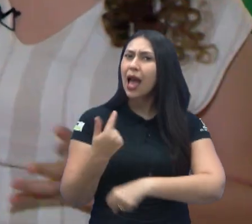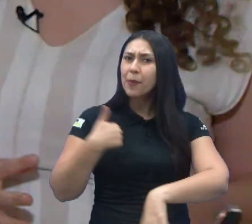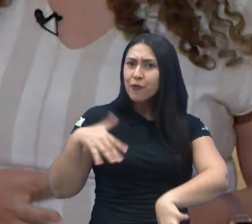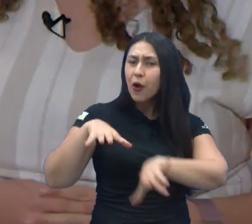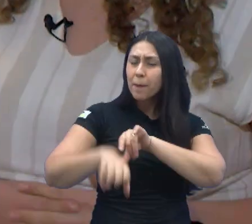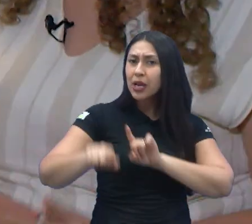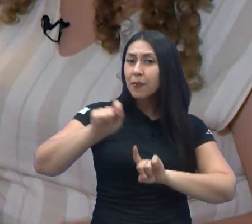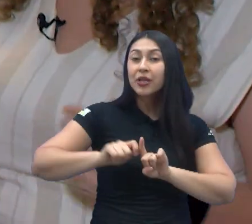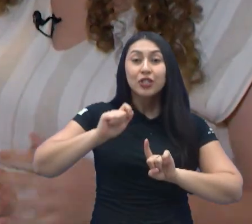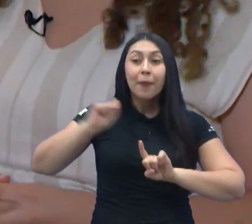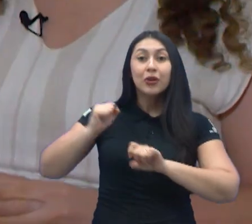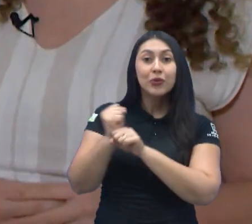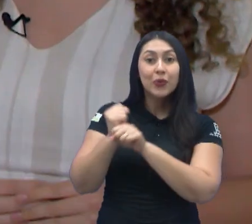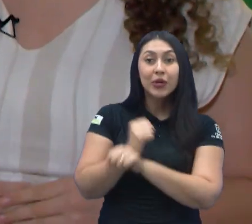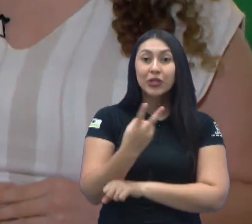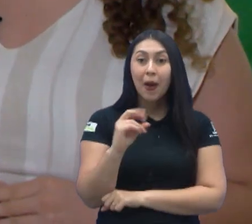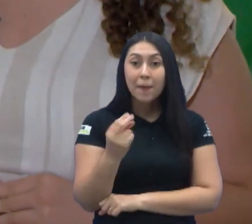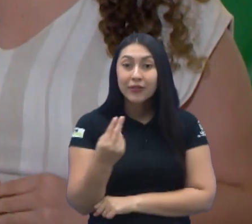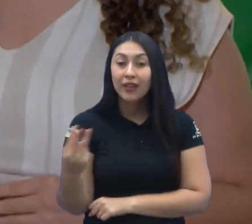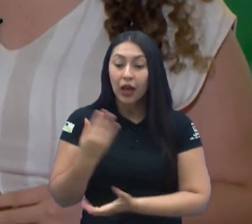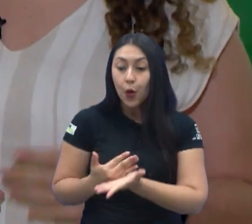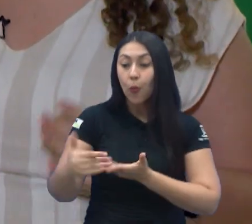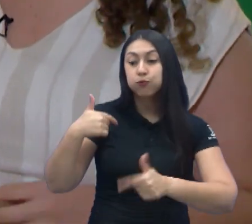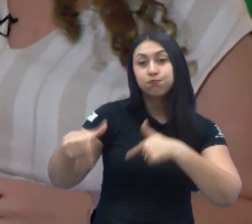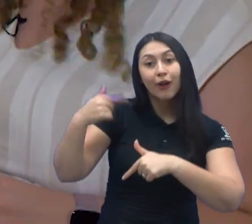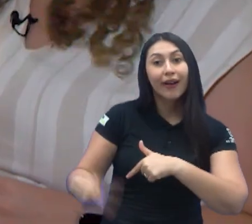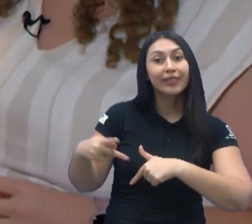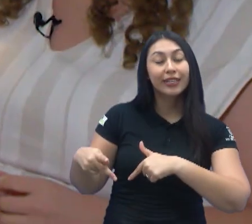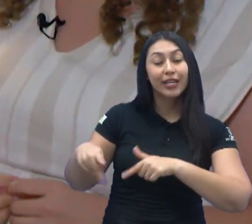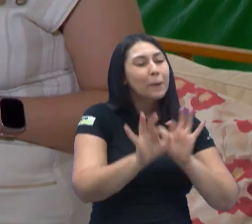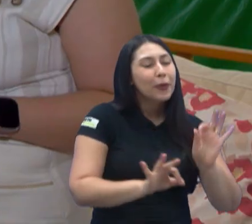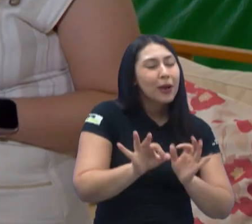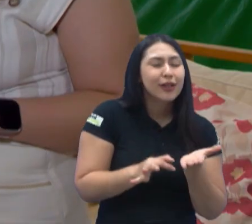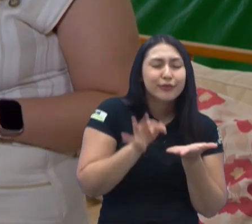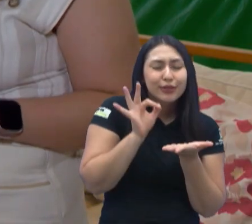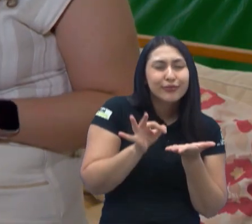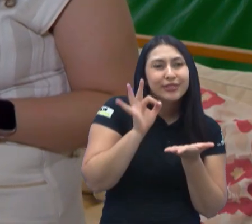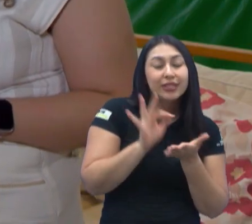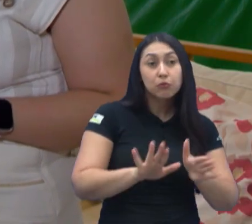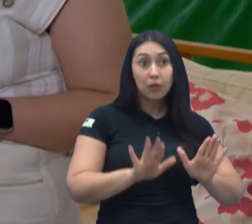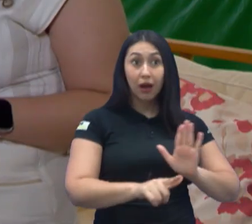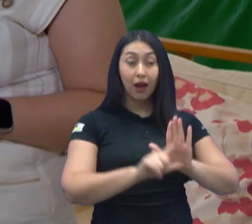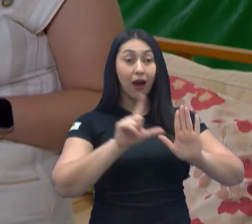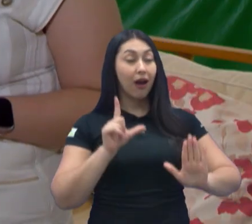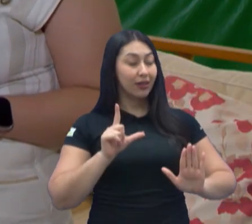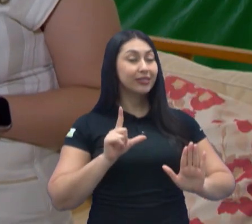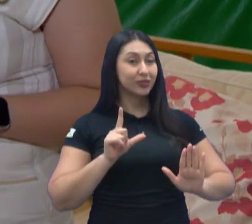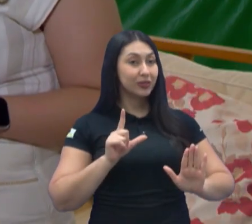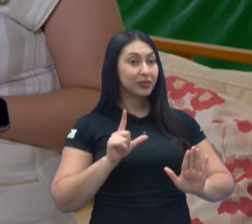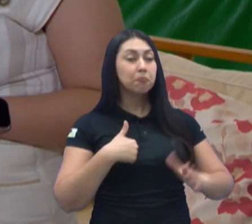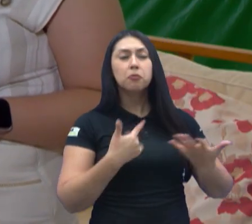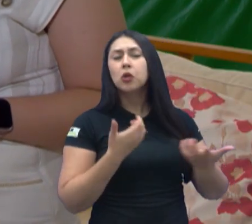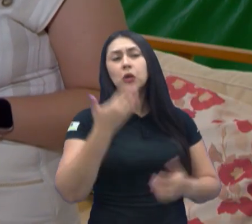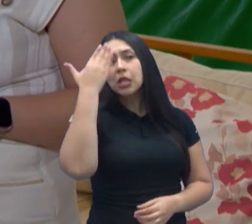de 2023 e comecei a atuar aqui no residencial então em setembro de 2023. Mas antes da gente entrar nessa parte prática, eu queria saber